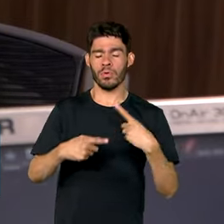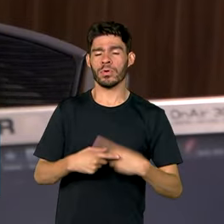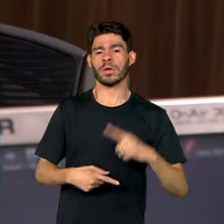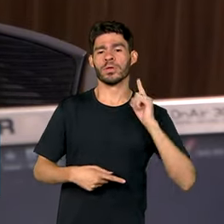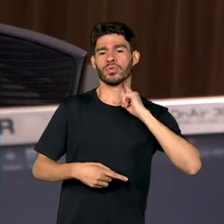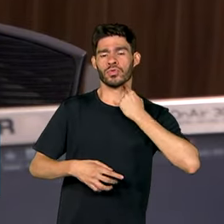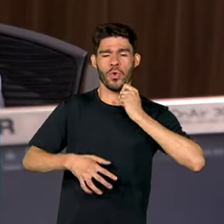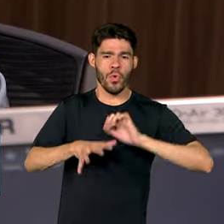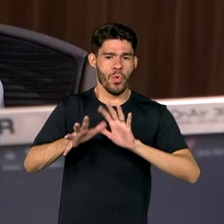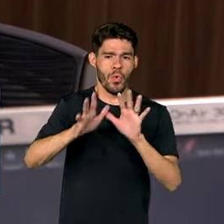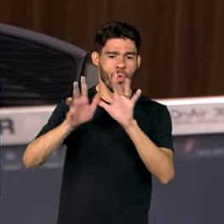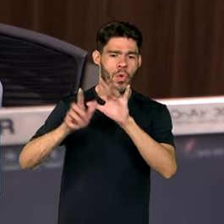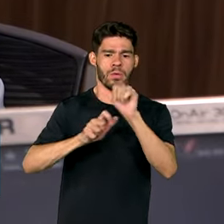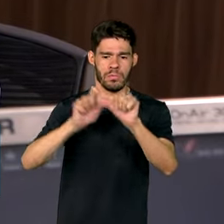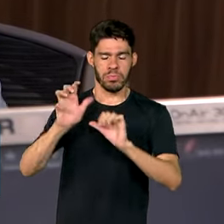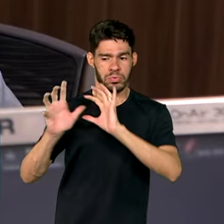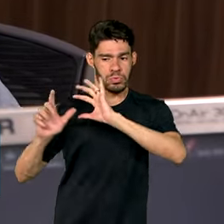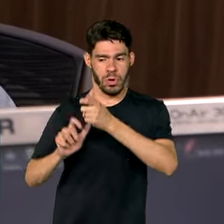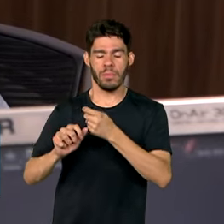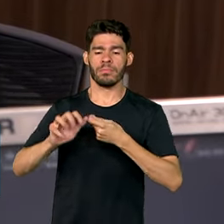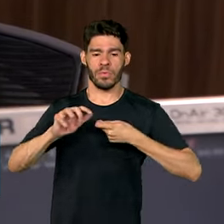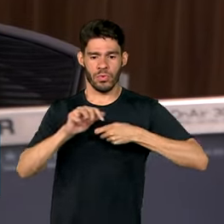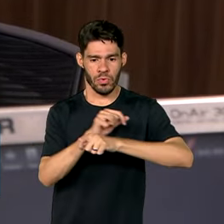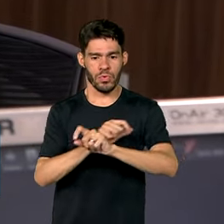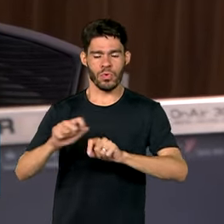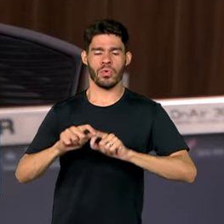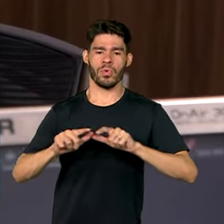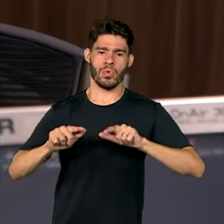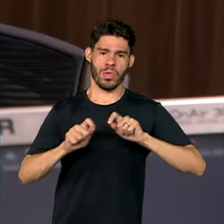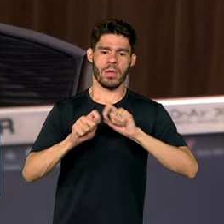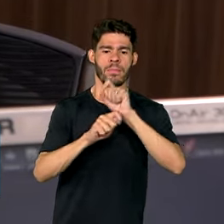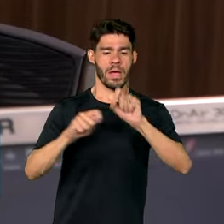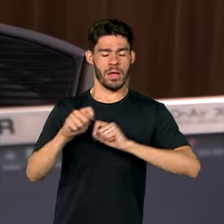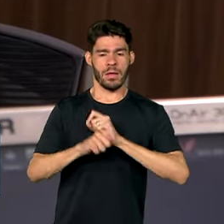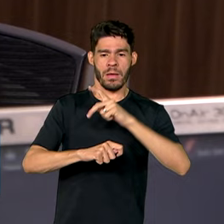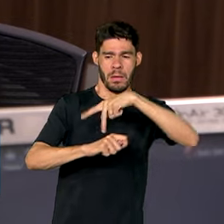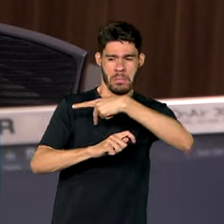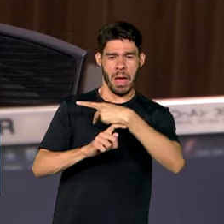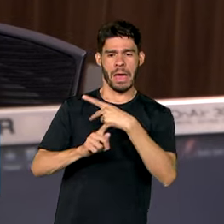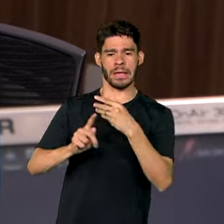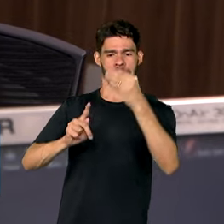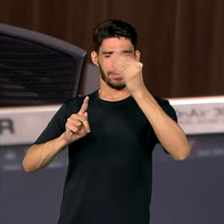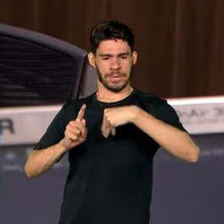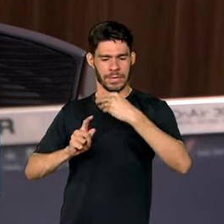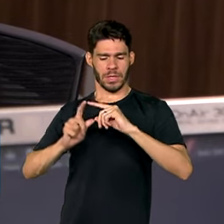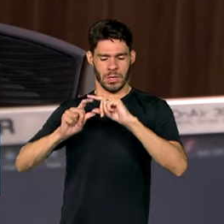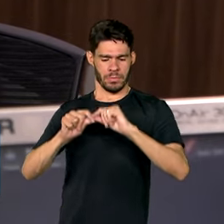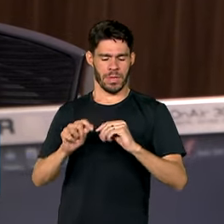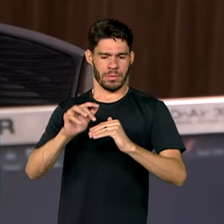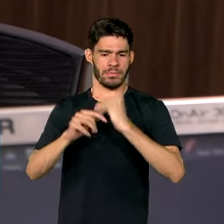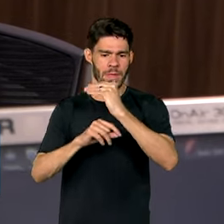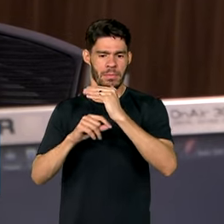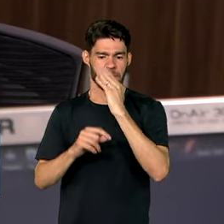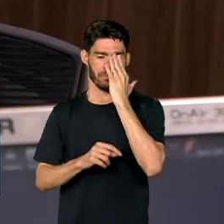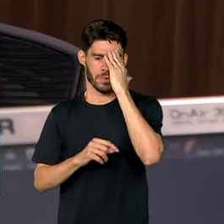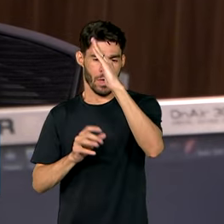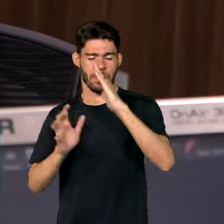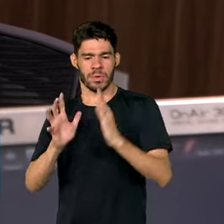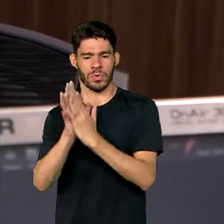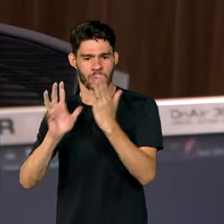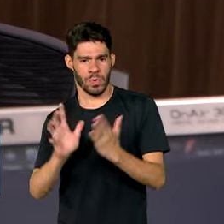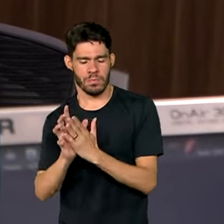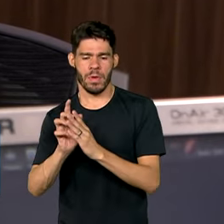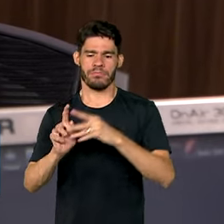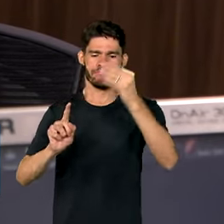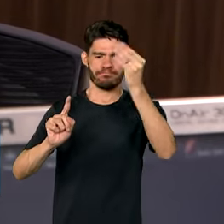mudanças do clima que eles financiaram as ações dos países menos desenvolvidos principalmente os mais pobres e